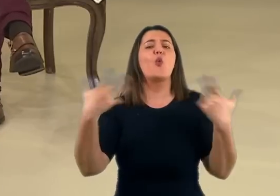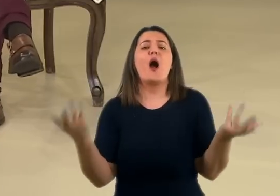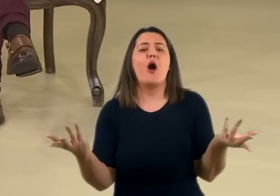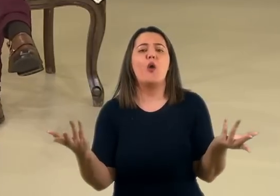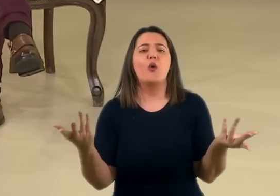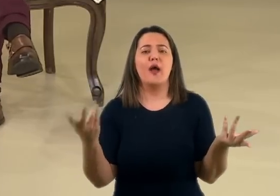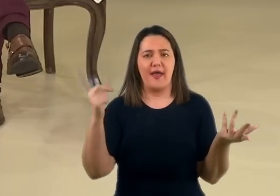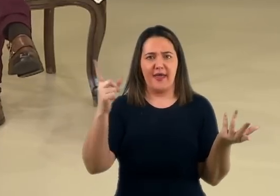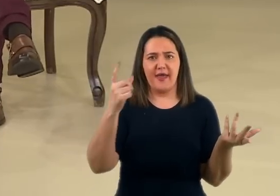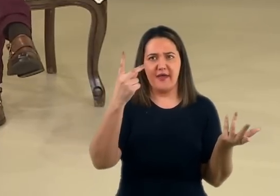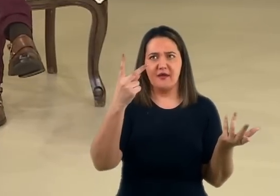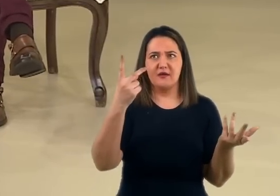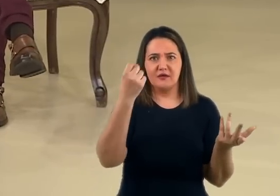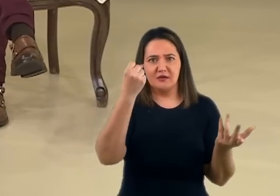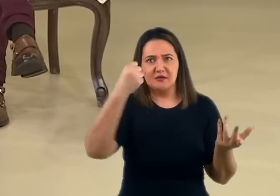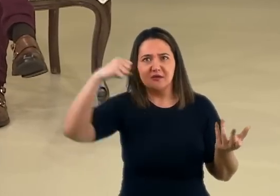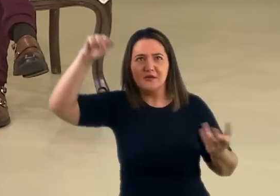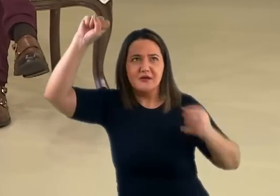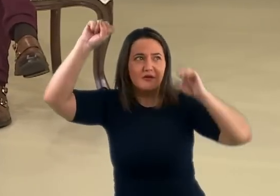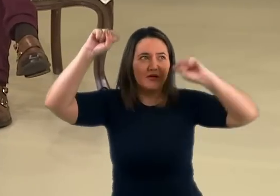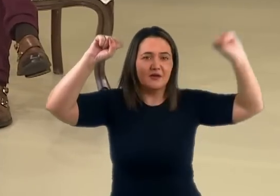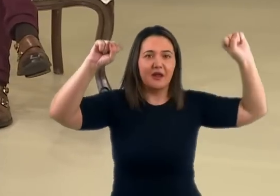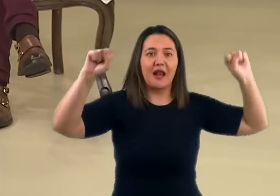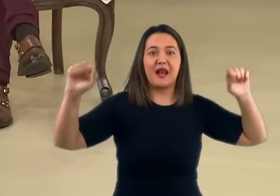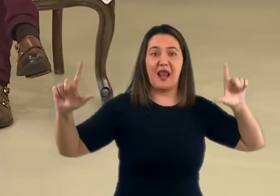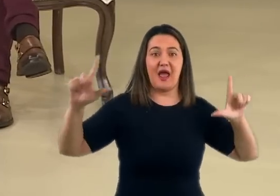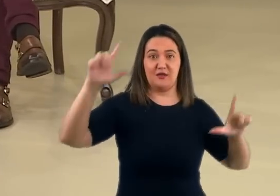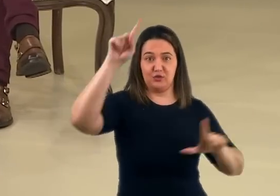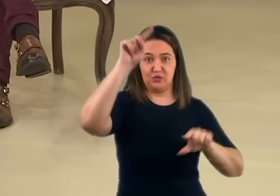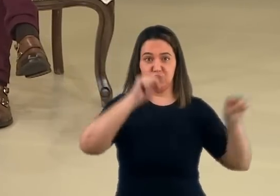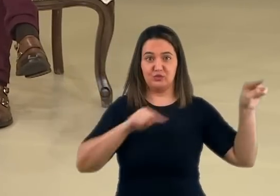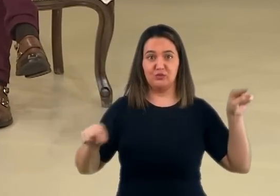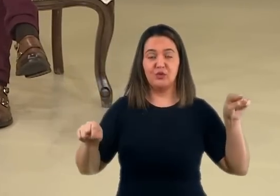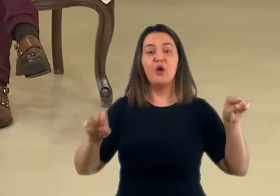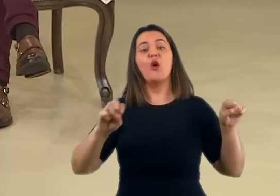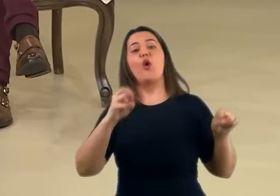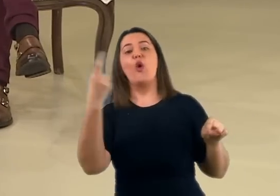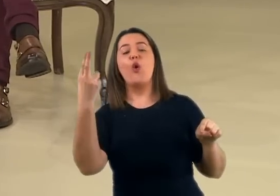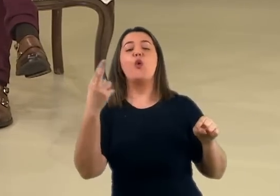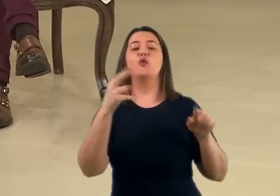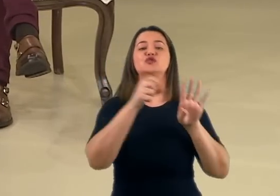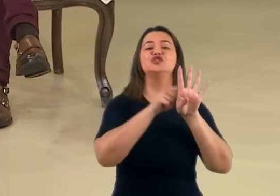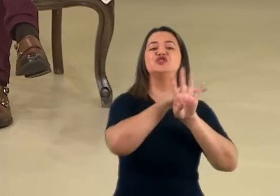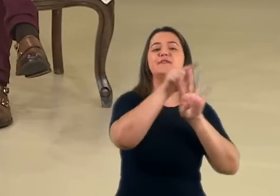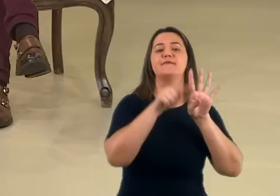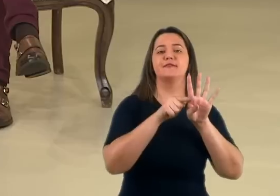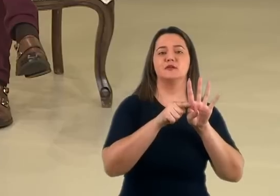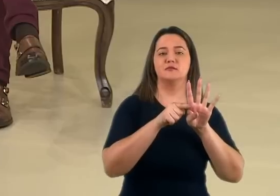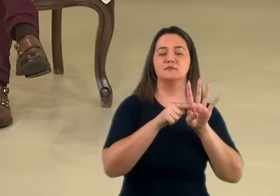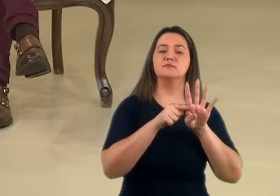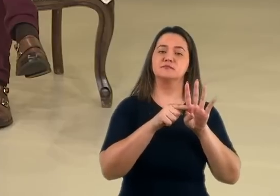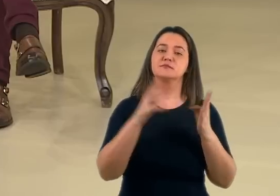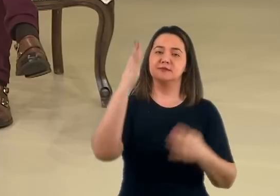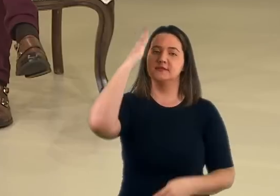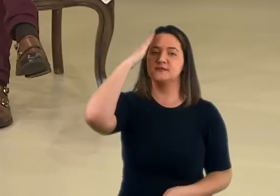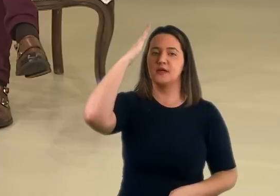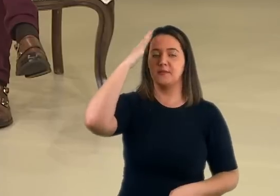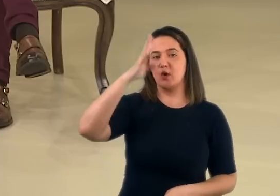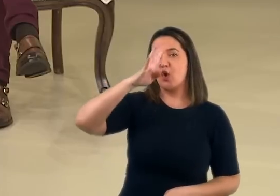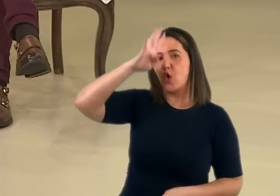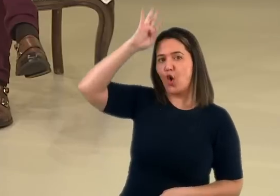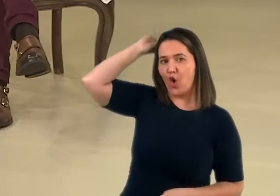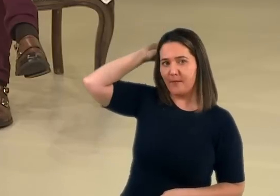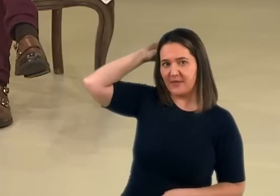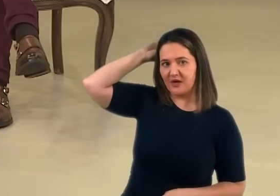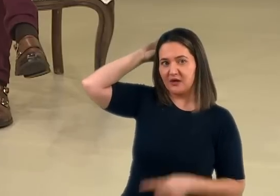que defendem que o chifre pequeno seria Roma em sua fase pagã e papal, sabem que Roma não